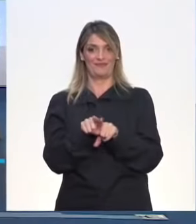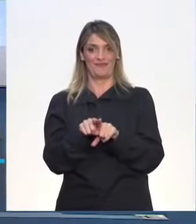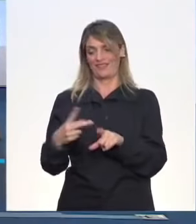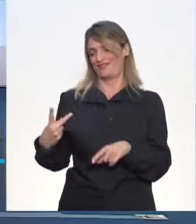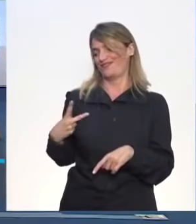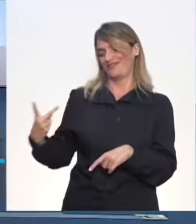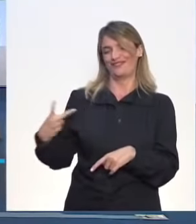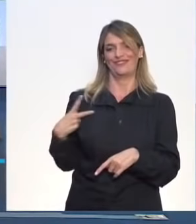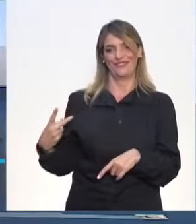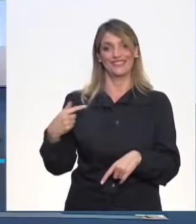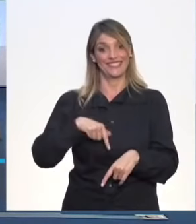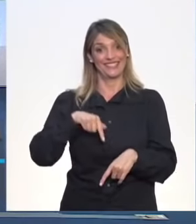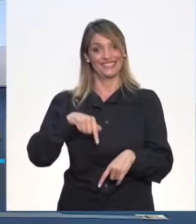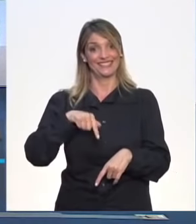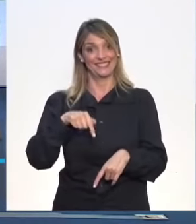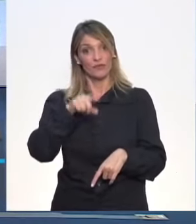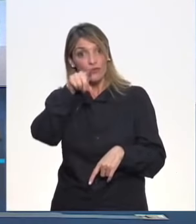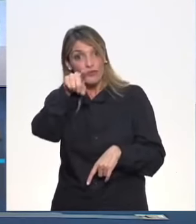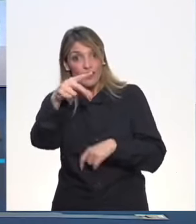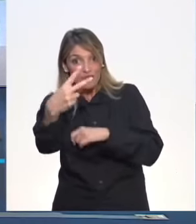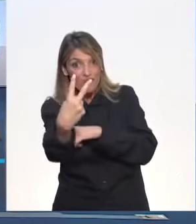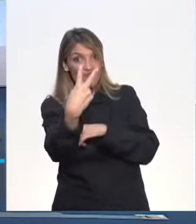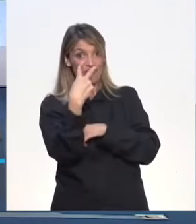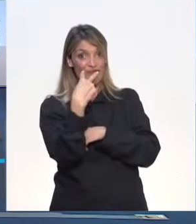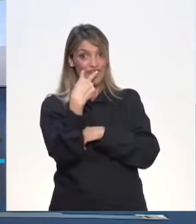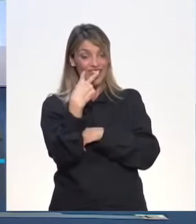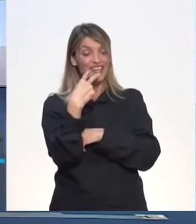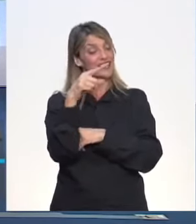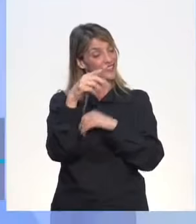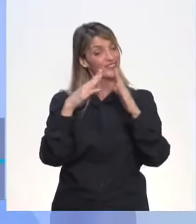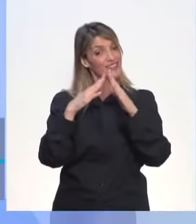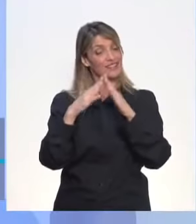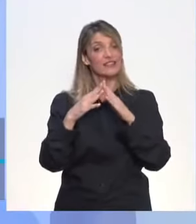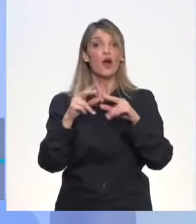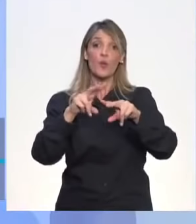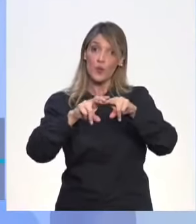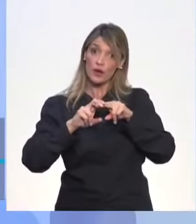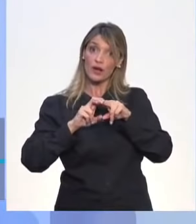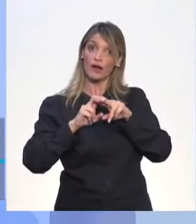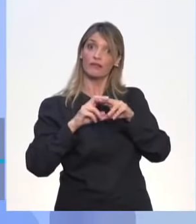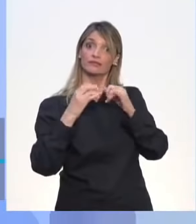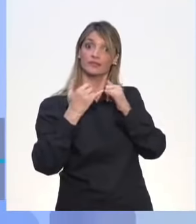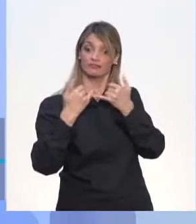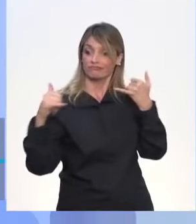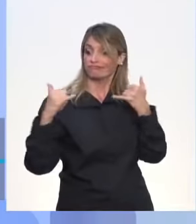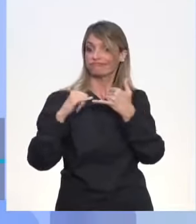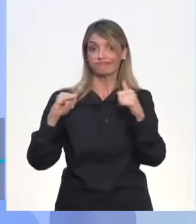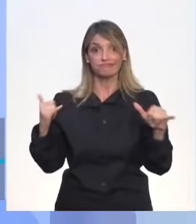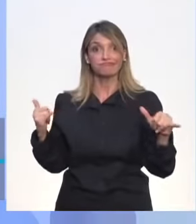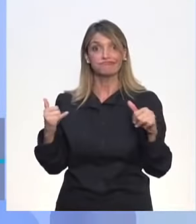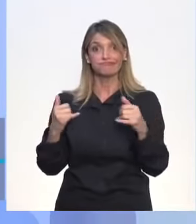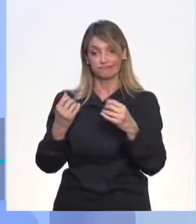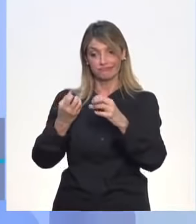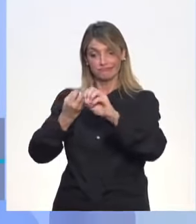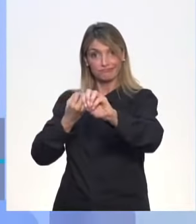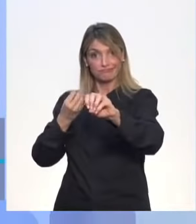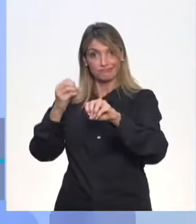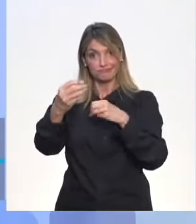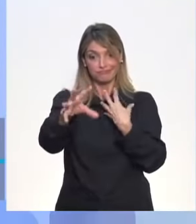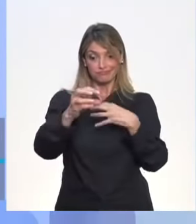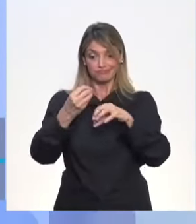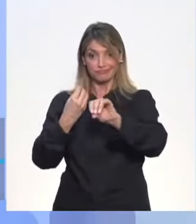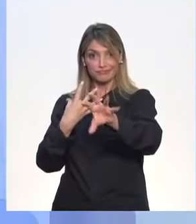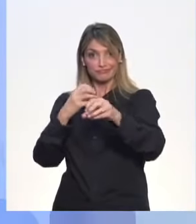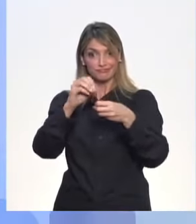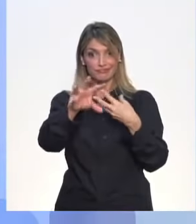aqui Professor Israel aí de onde você está nos dispositivos eletrônicos na verdade é uma transformação de tá bom